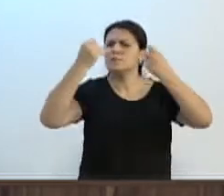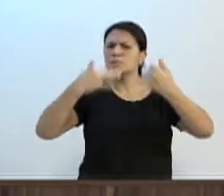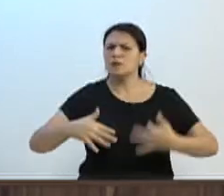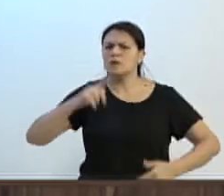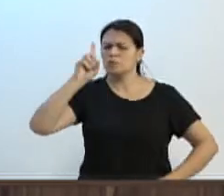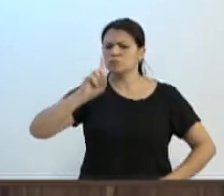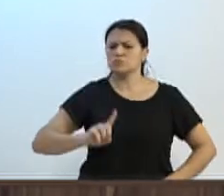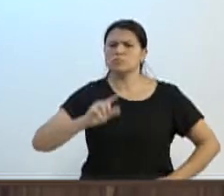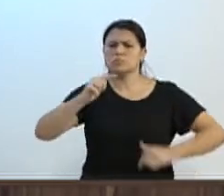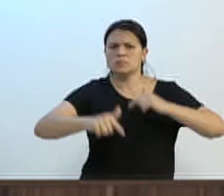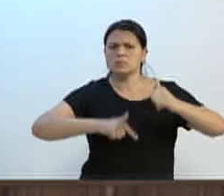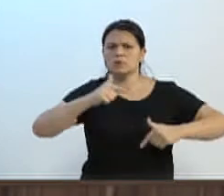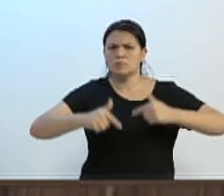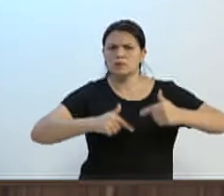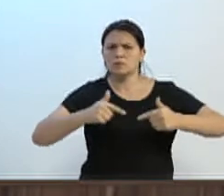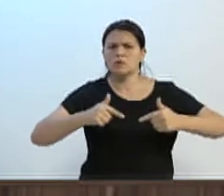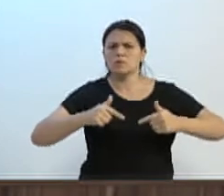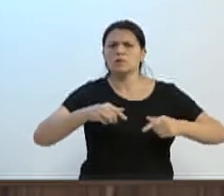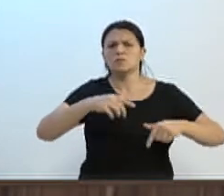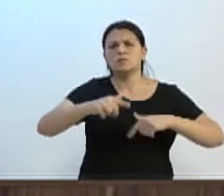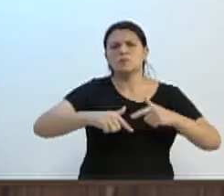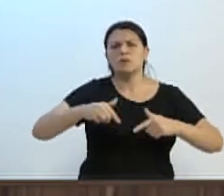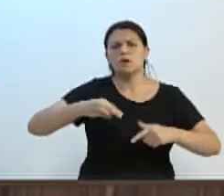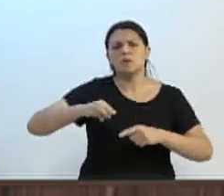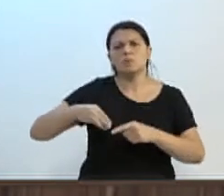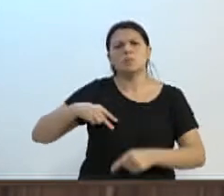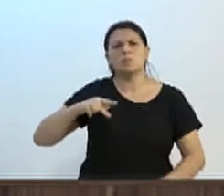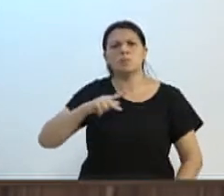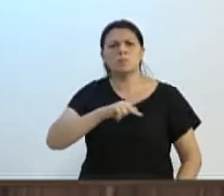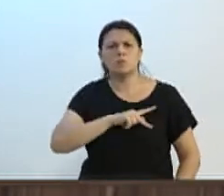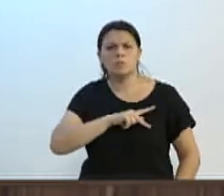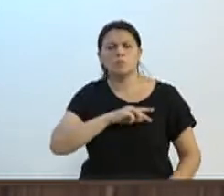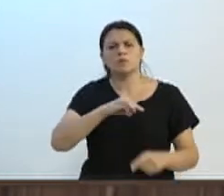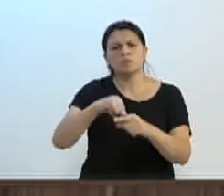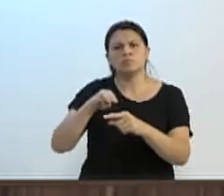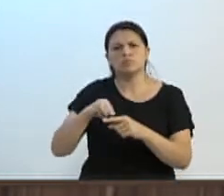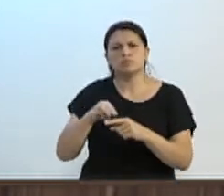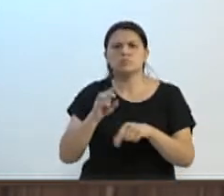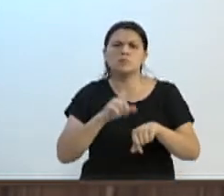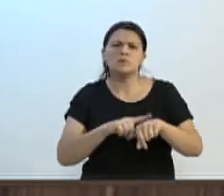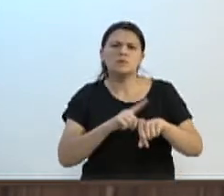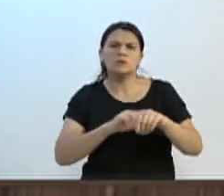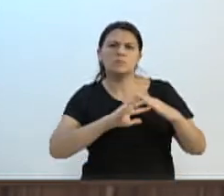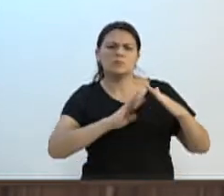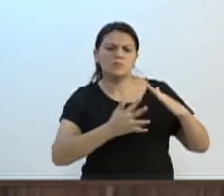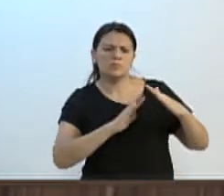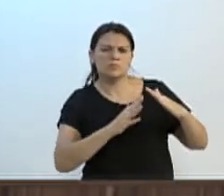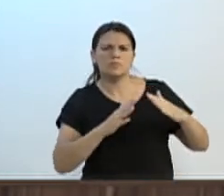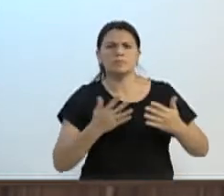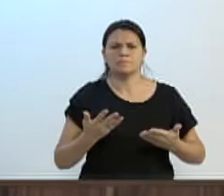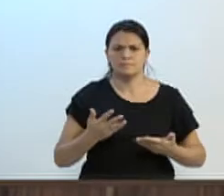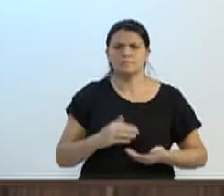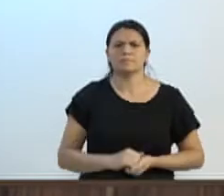trabalhadoras no serviço público municipal durante o isolamento social em tempos de pandemia.